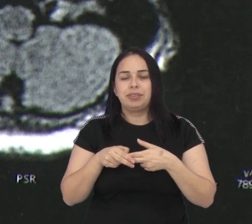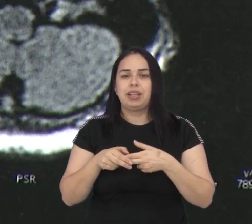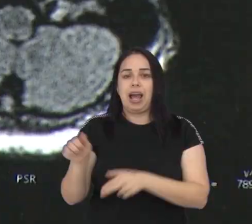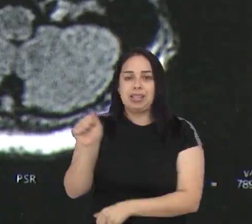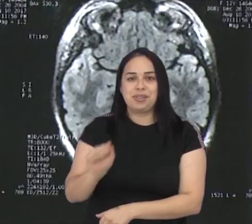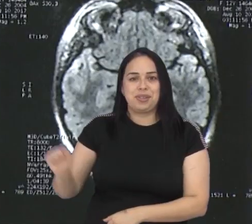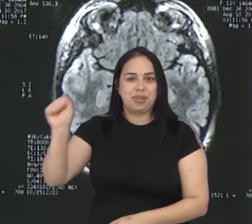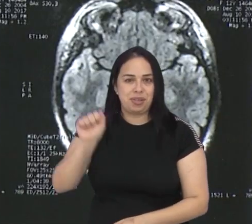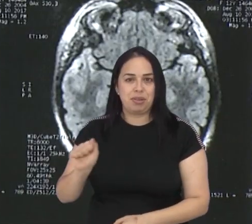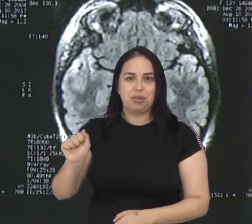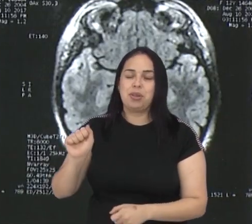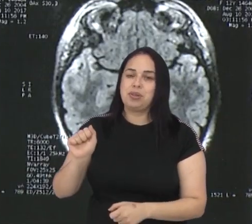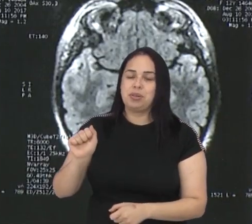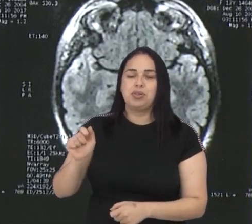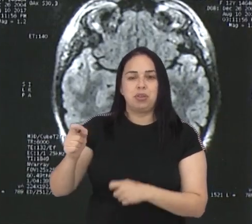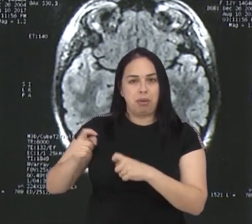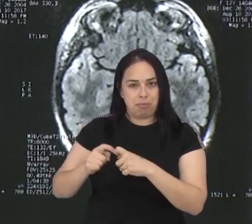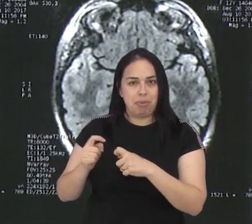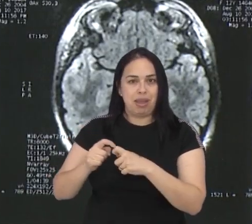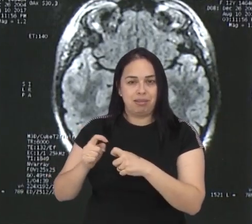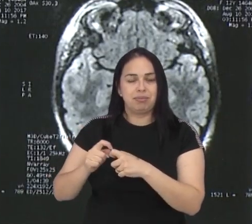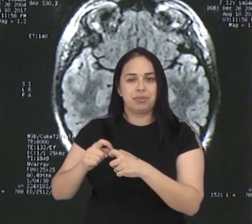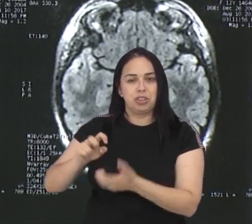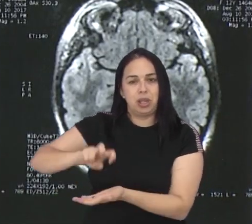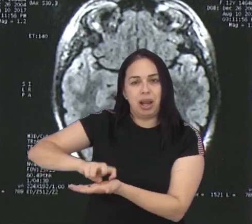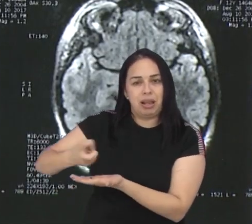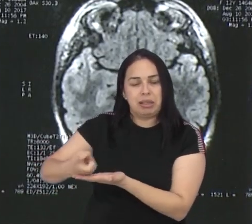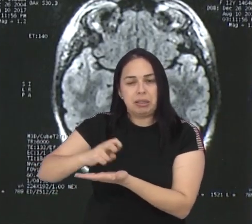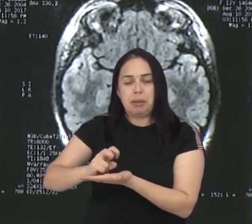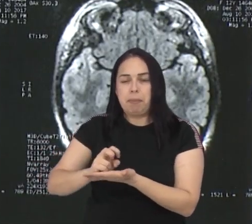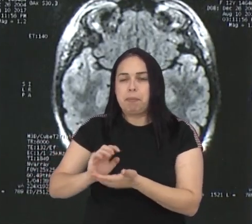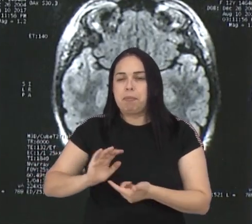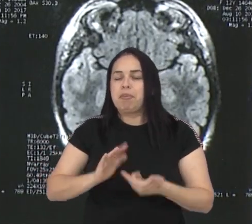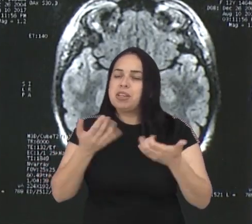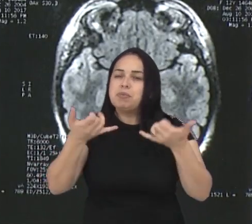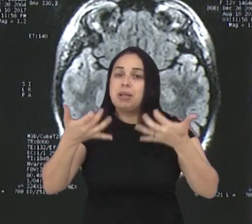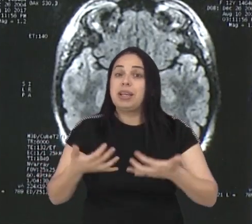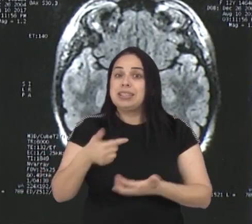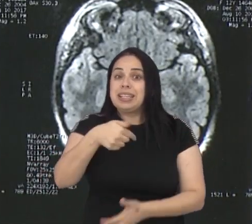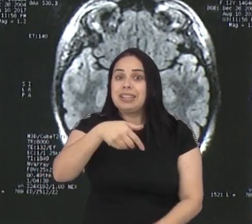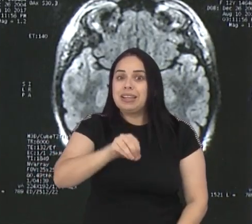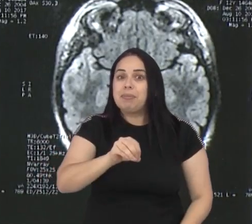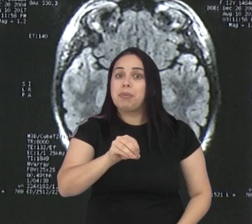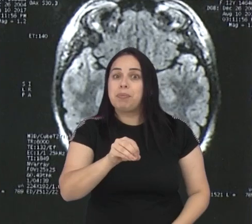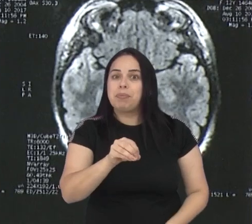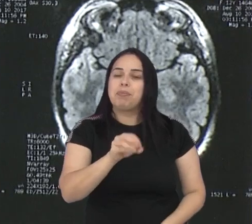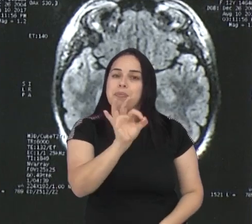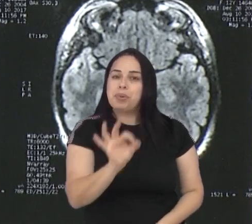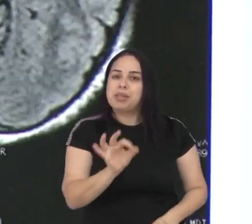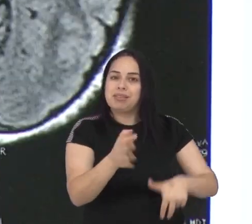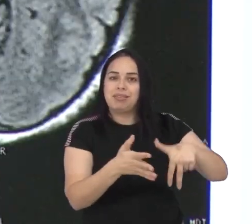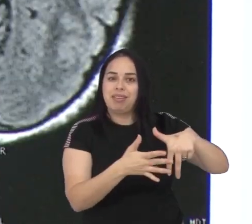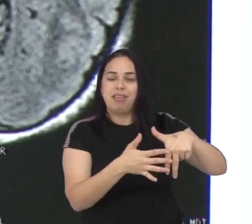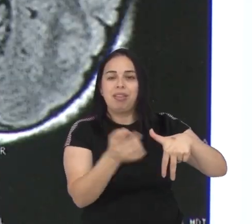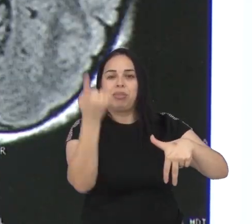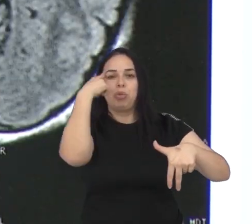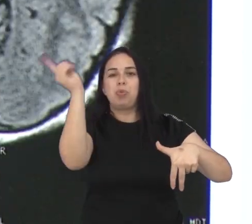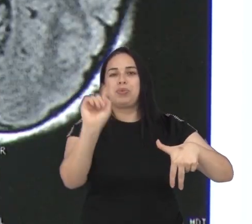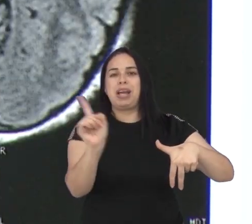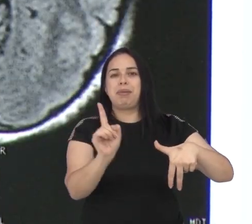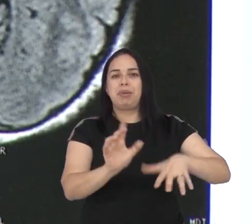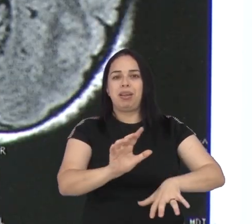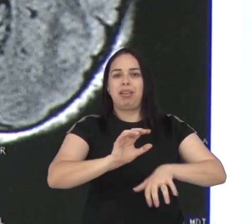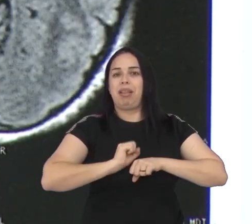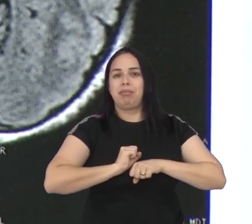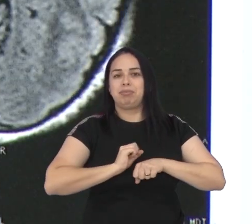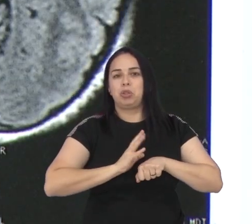por isso, a Associação Brasileira de Epilepsia estima que 70% dos pacientes não sabem